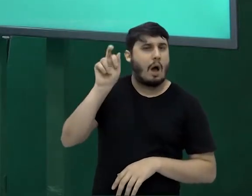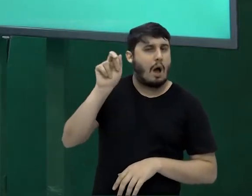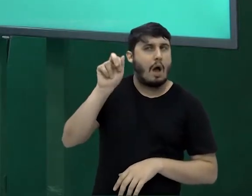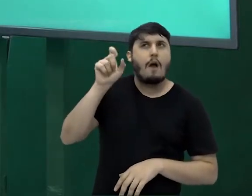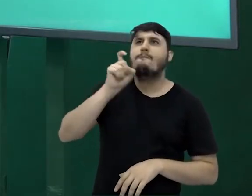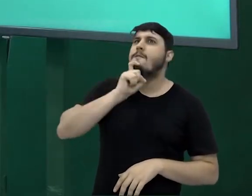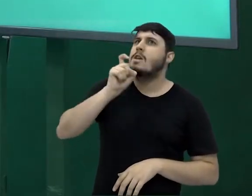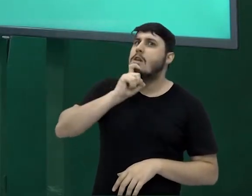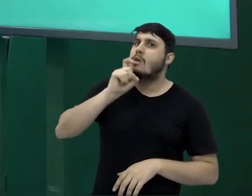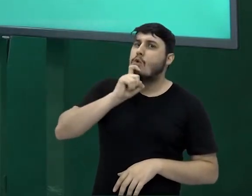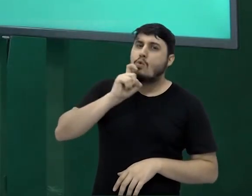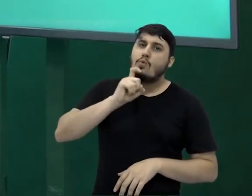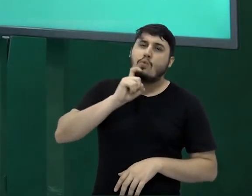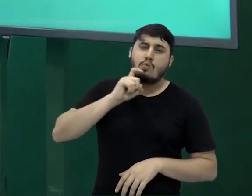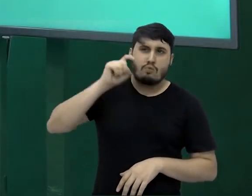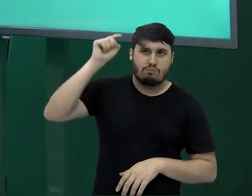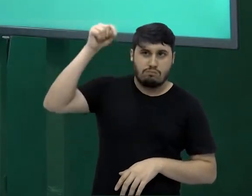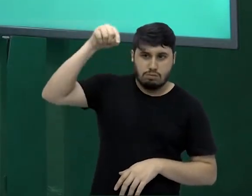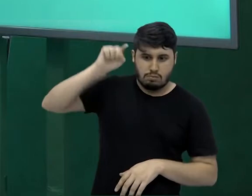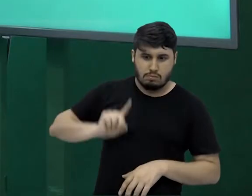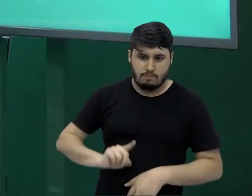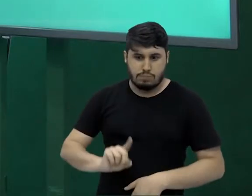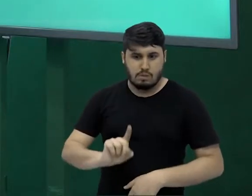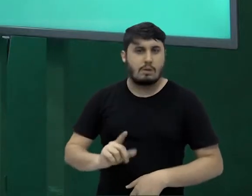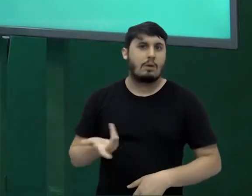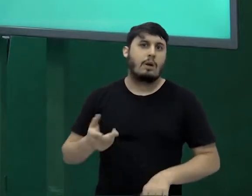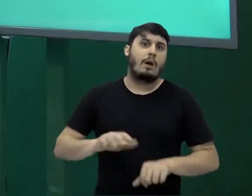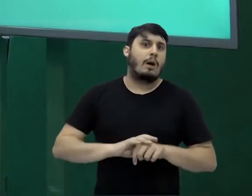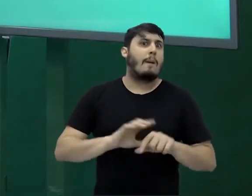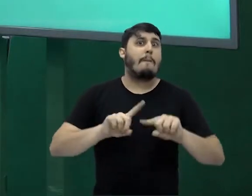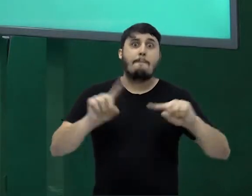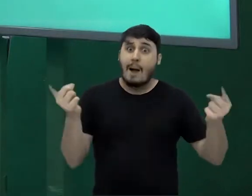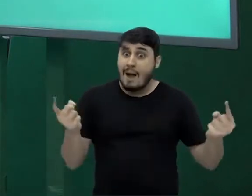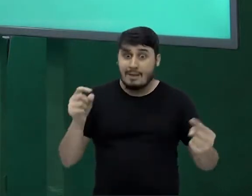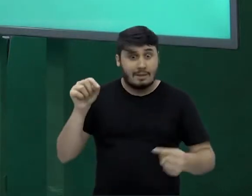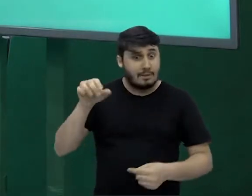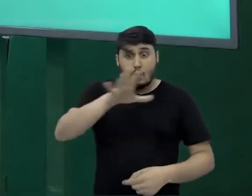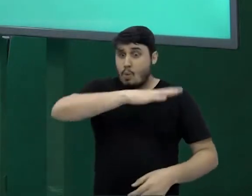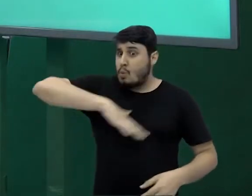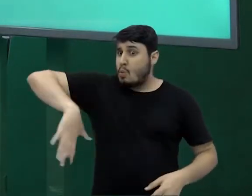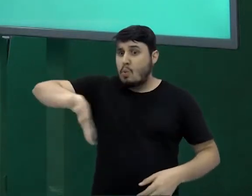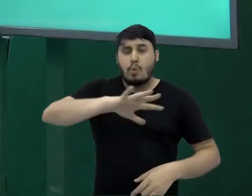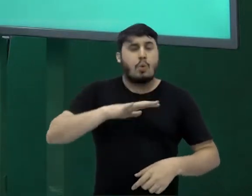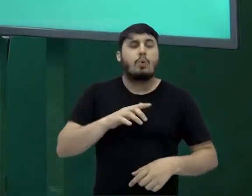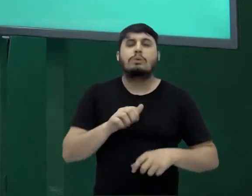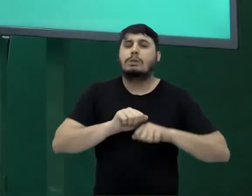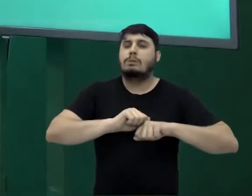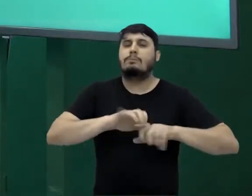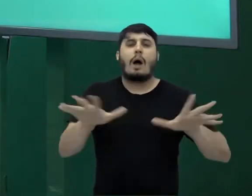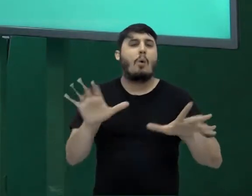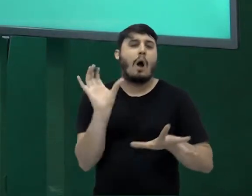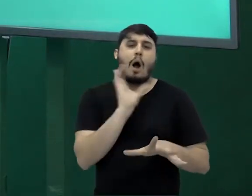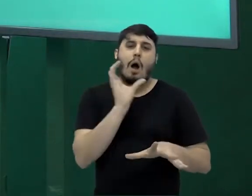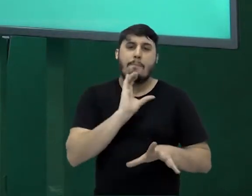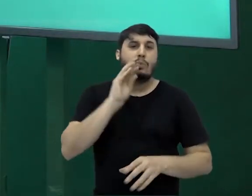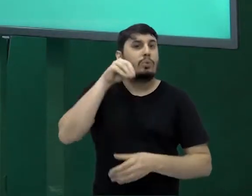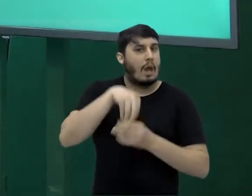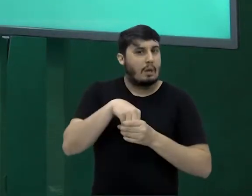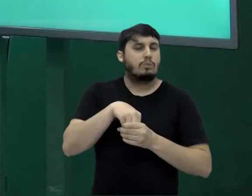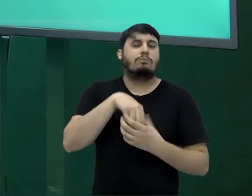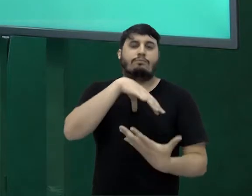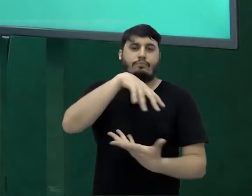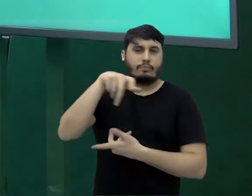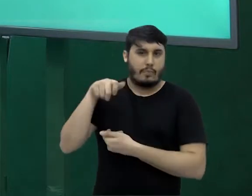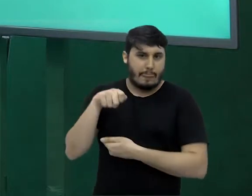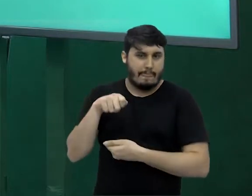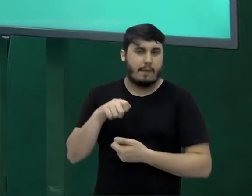tem, lógico, não tem. Mas fora isso, cara, as plantas conseguiram se espalhar muito no ambiente terrestre.